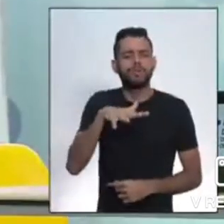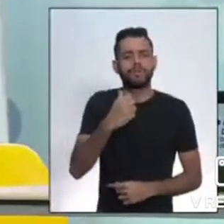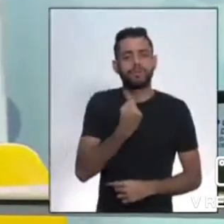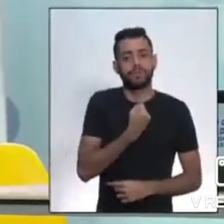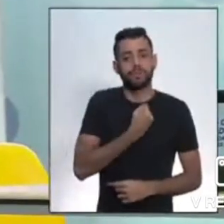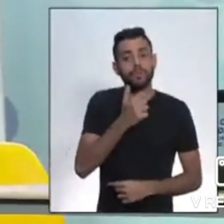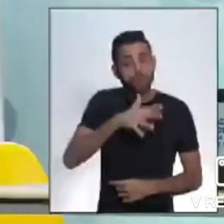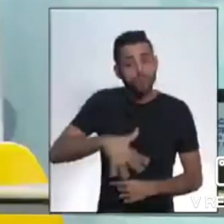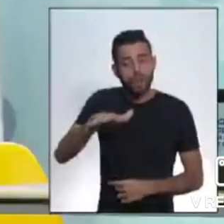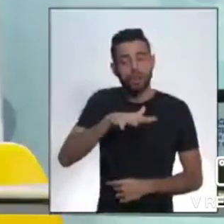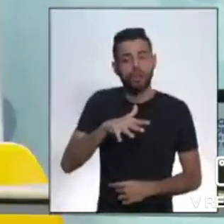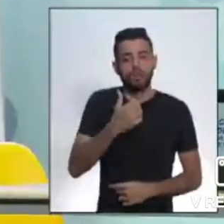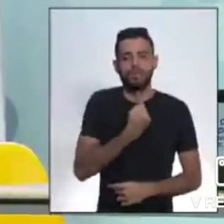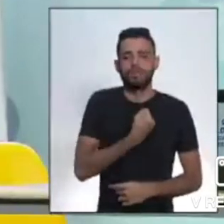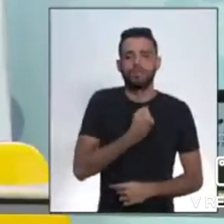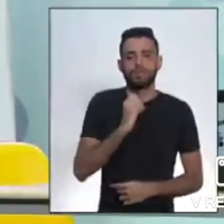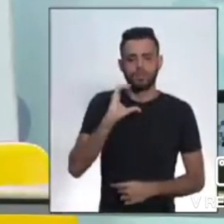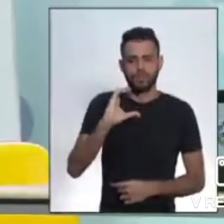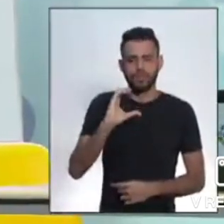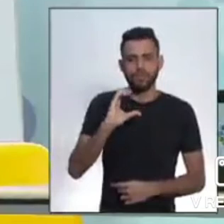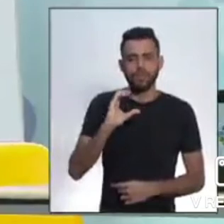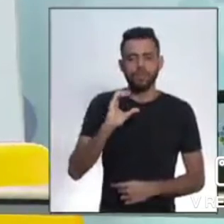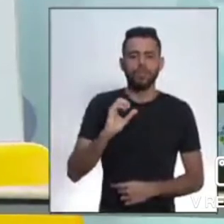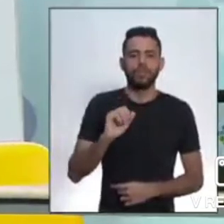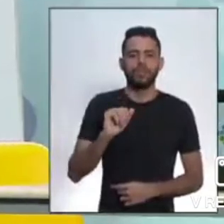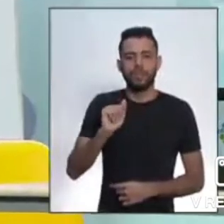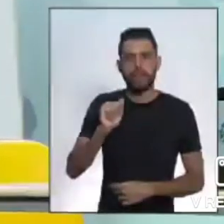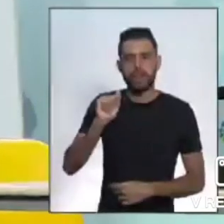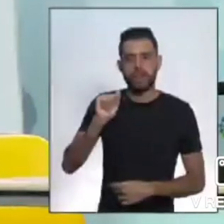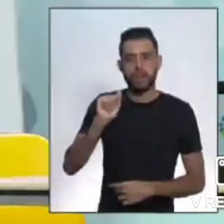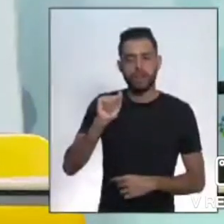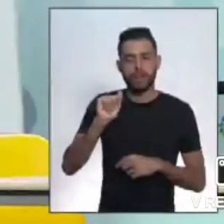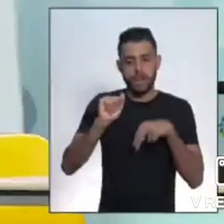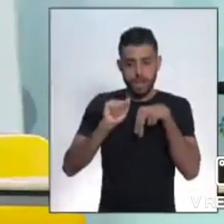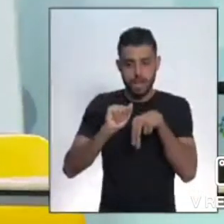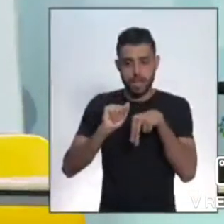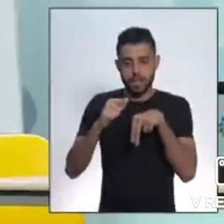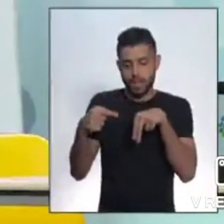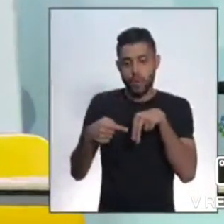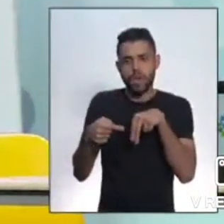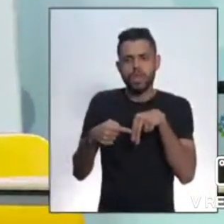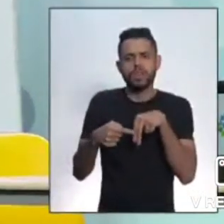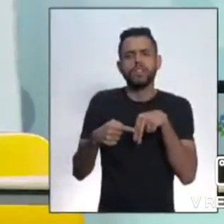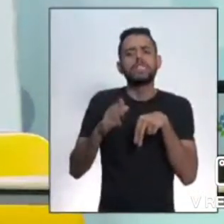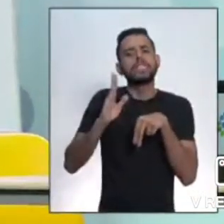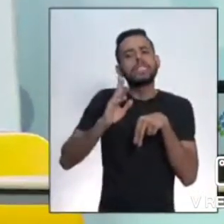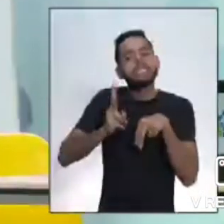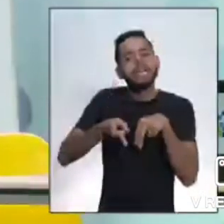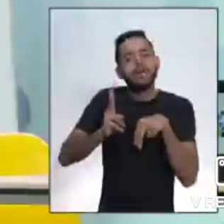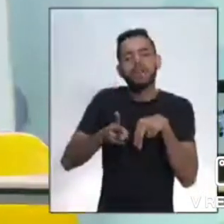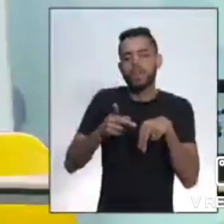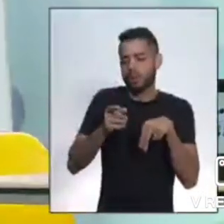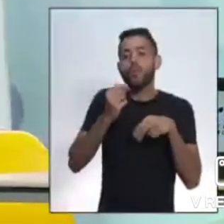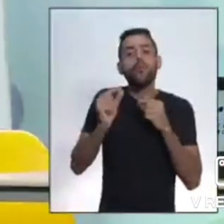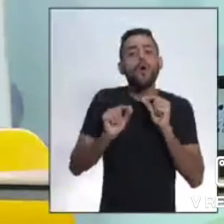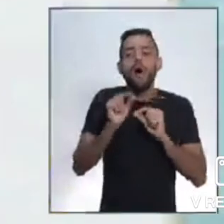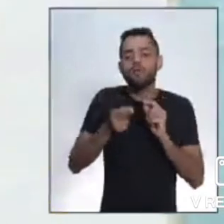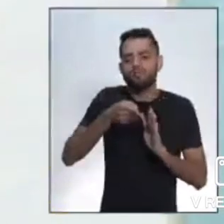questão C, que era meu AN, N a gente sempre simboliza como posição. Então, eu